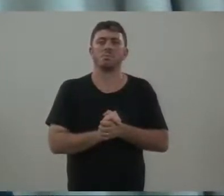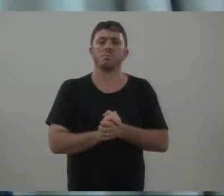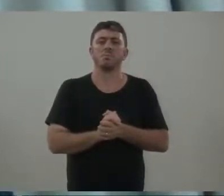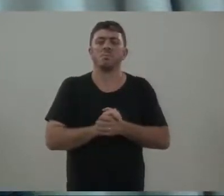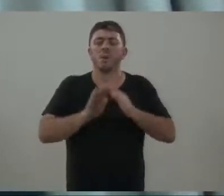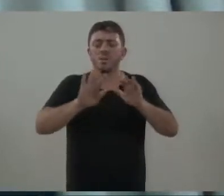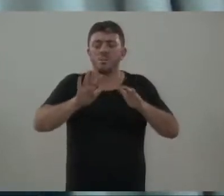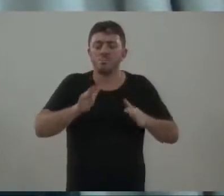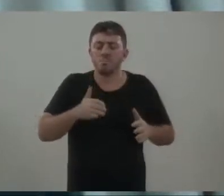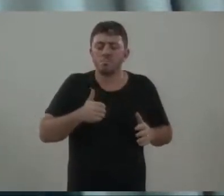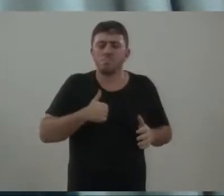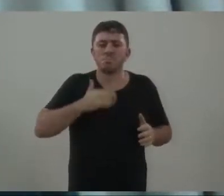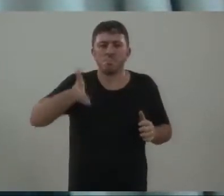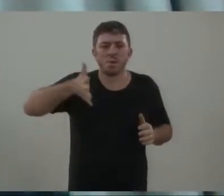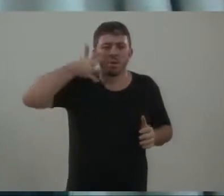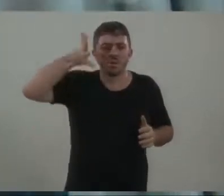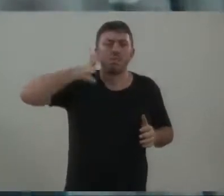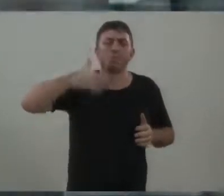minha fala